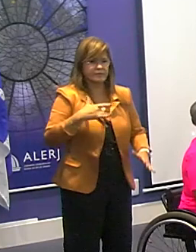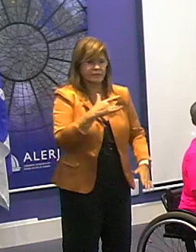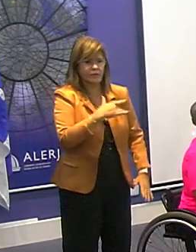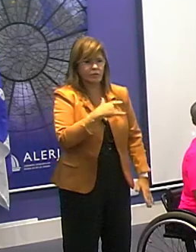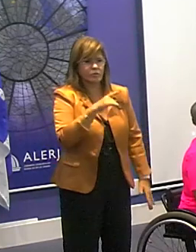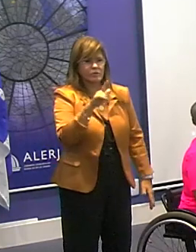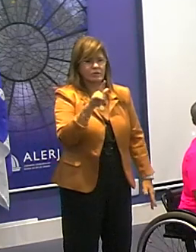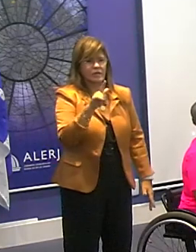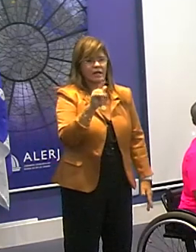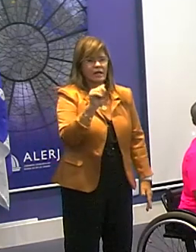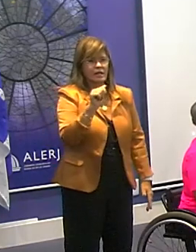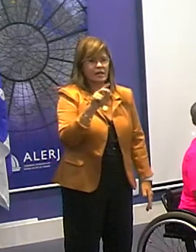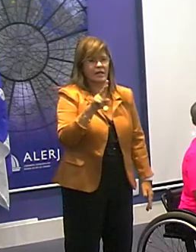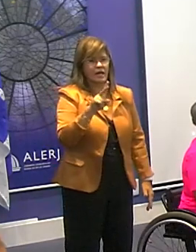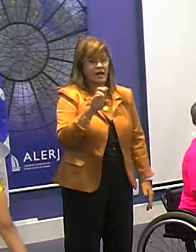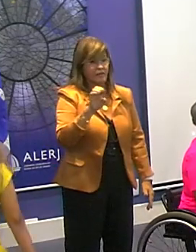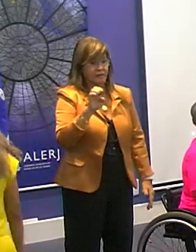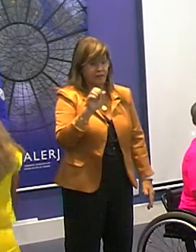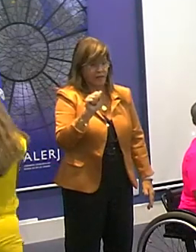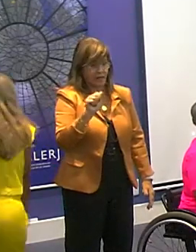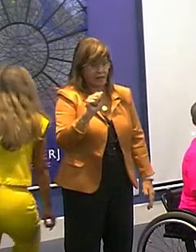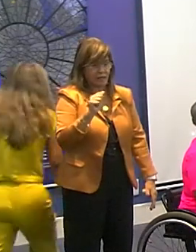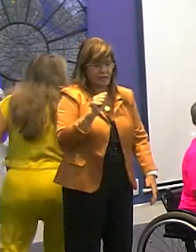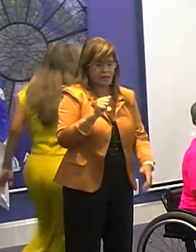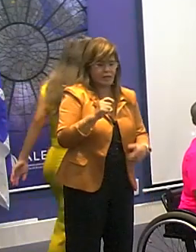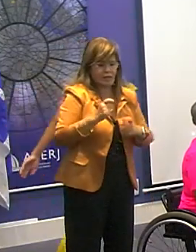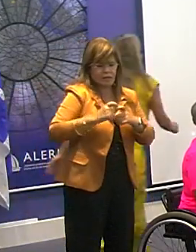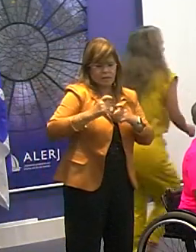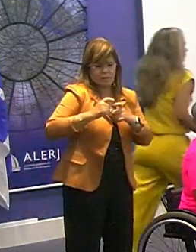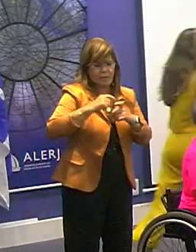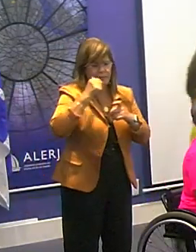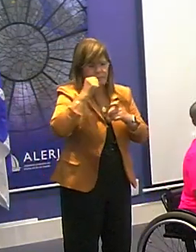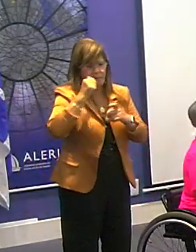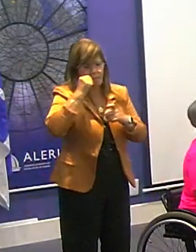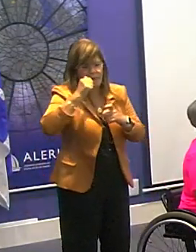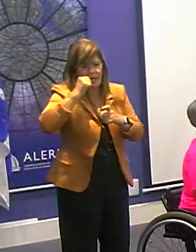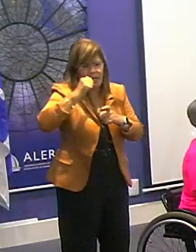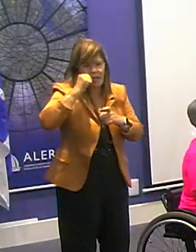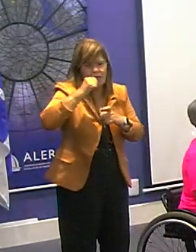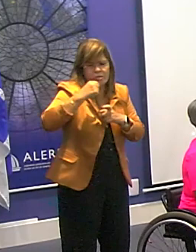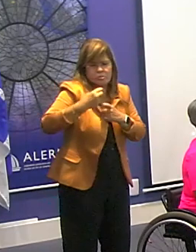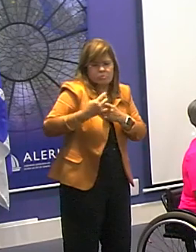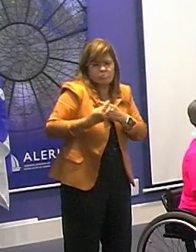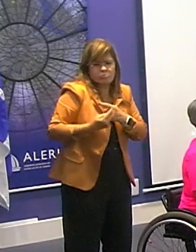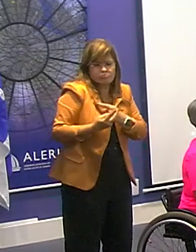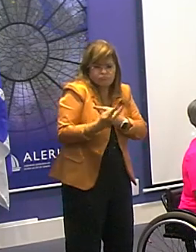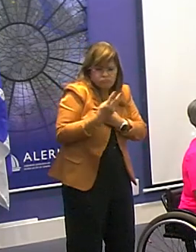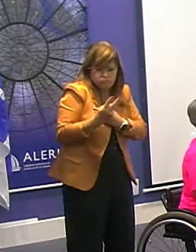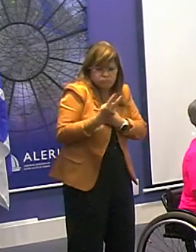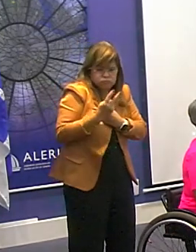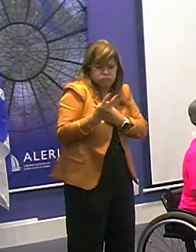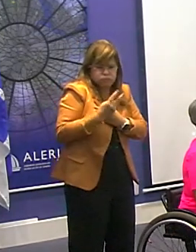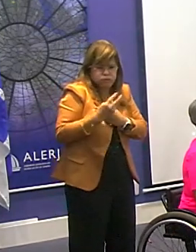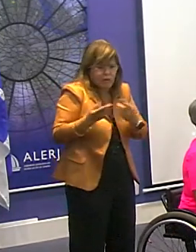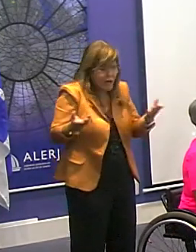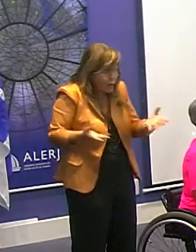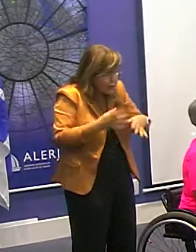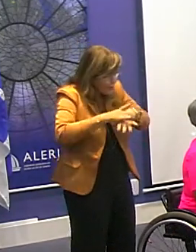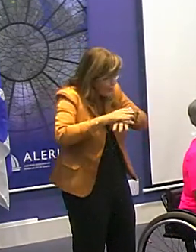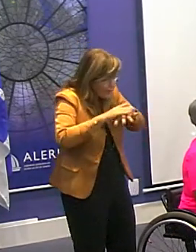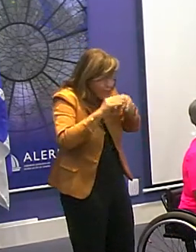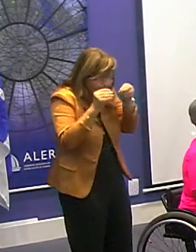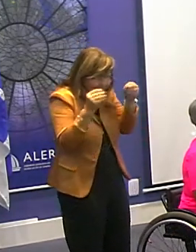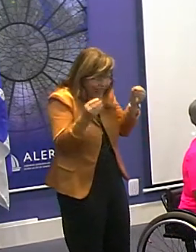Gávea, com uma médica radiocirurgia. E quinta-feira ela me falou que eu estou curada, que